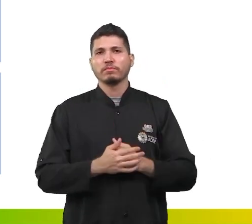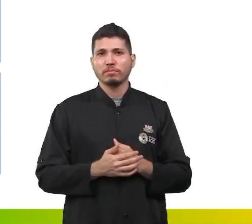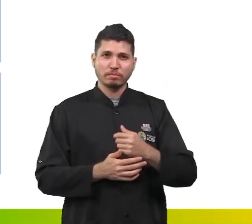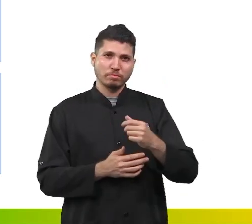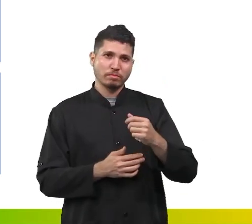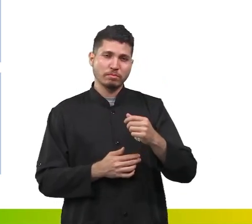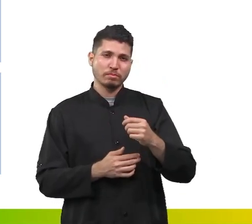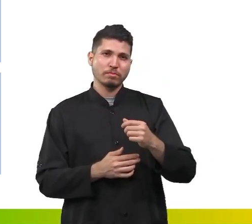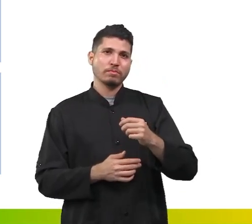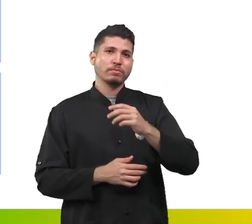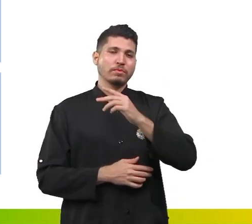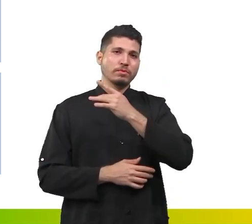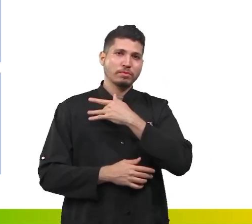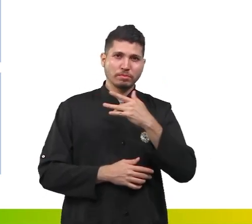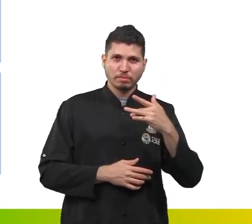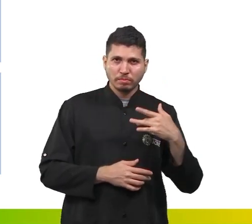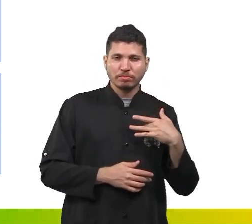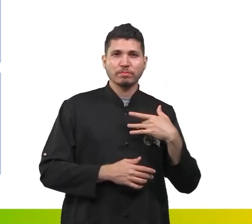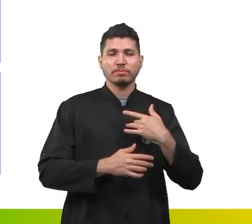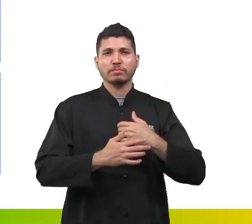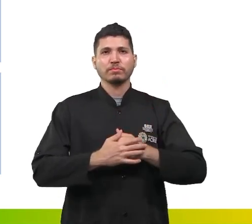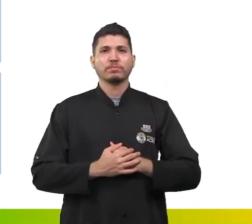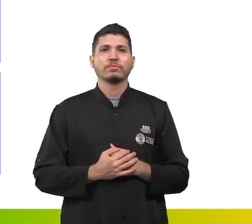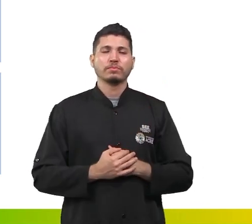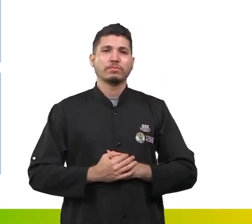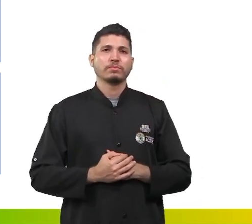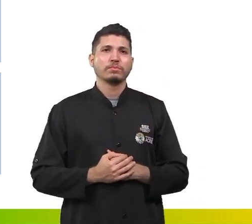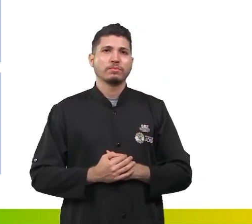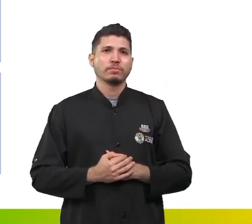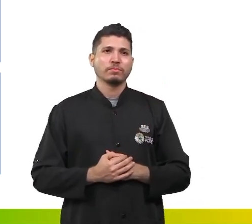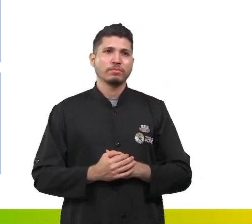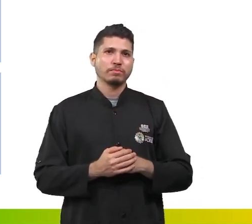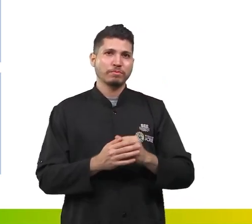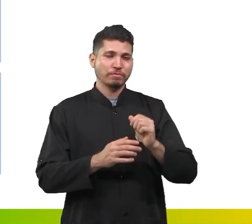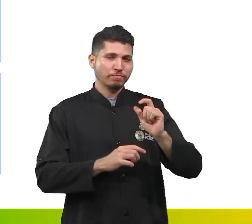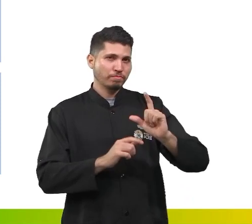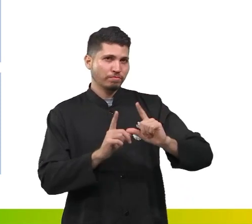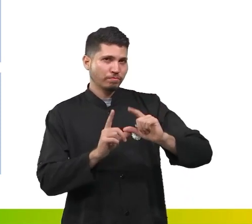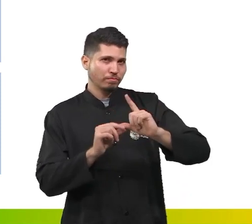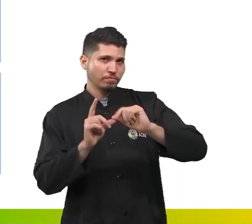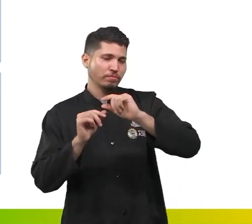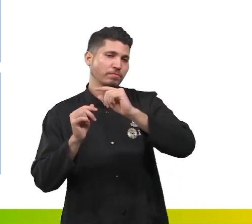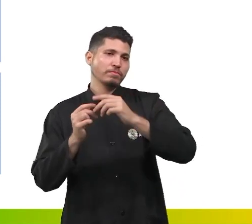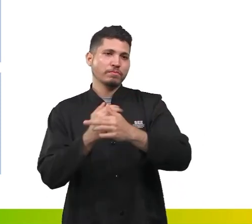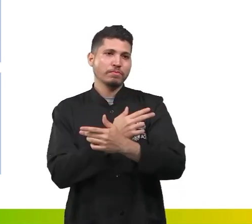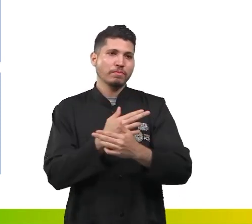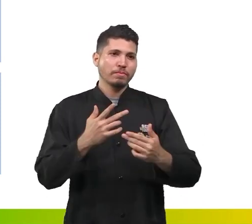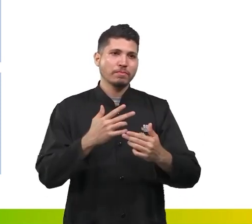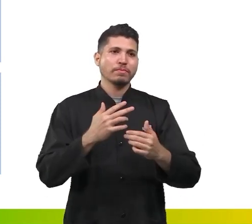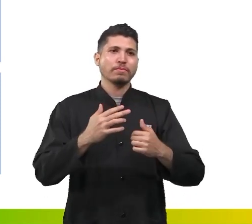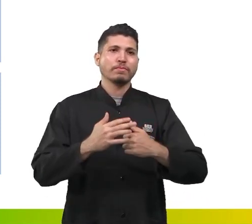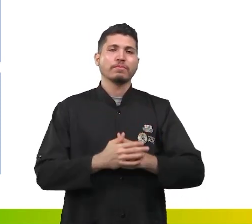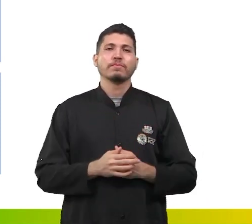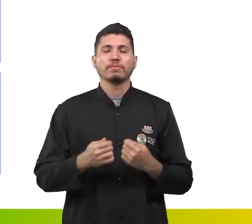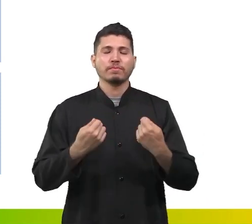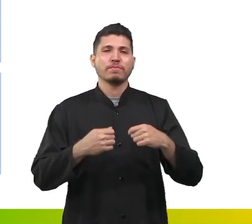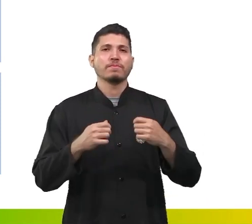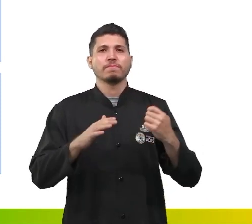viagens. Também precisam entrar reserva de emergência,